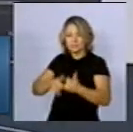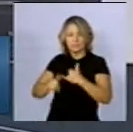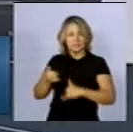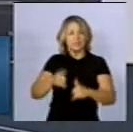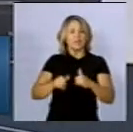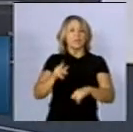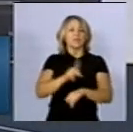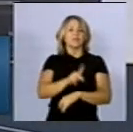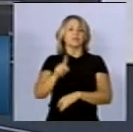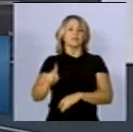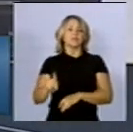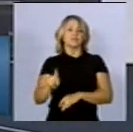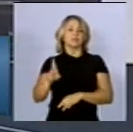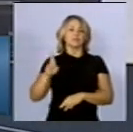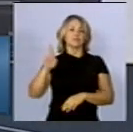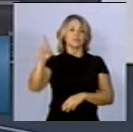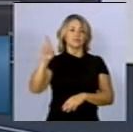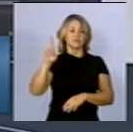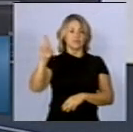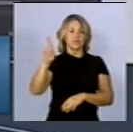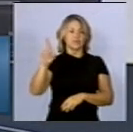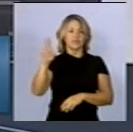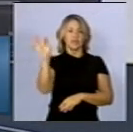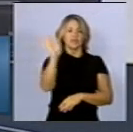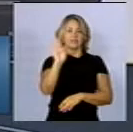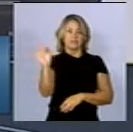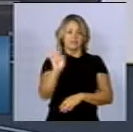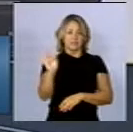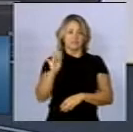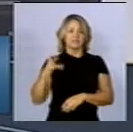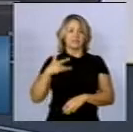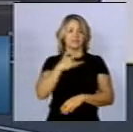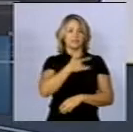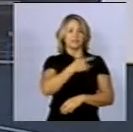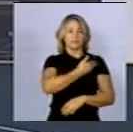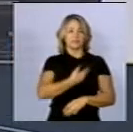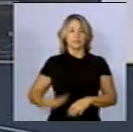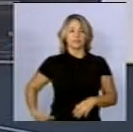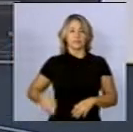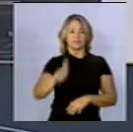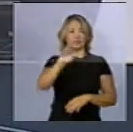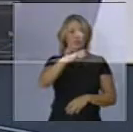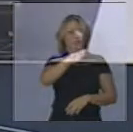do departamento de epidemiologia da faculdade de saúde pública da USP